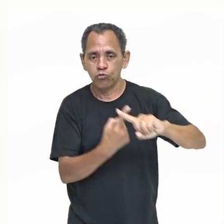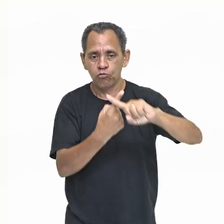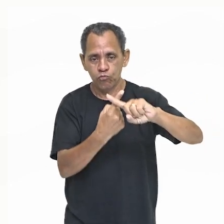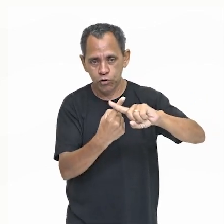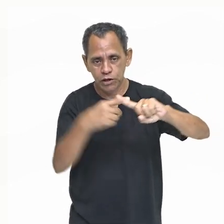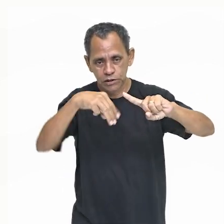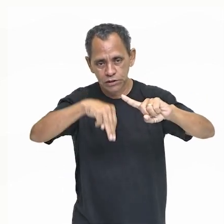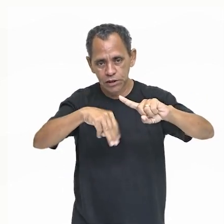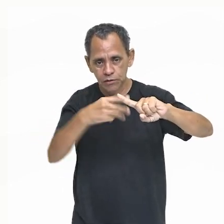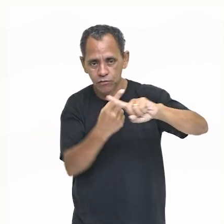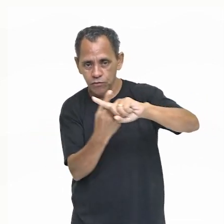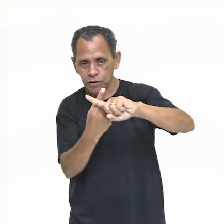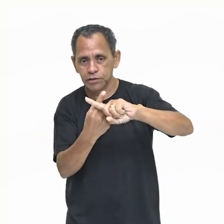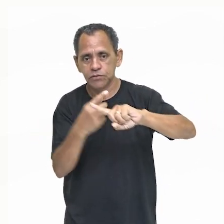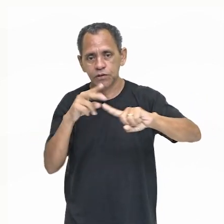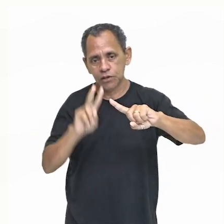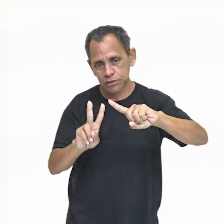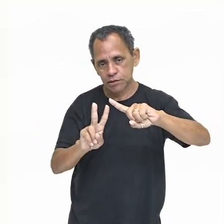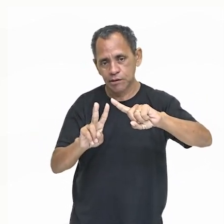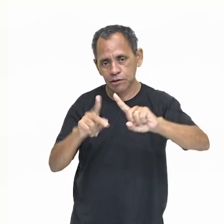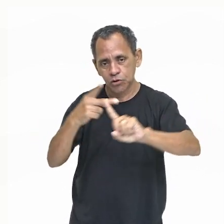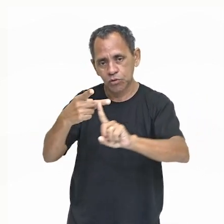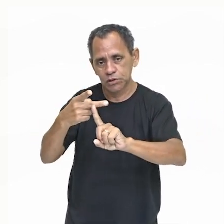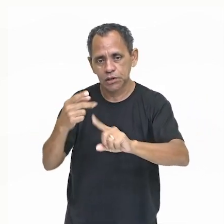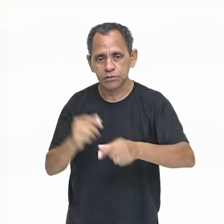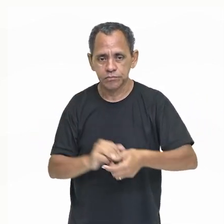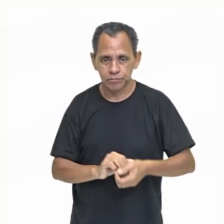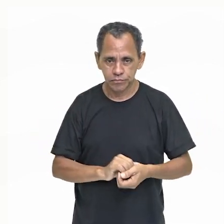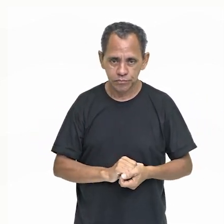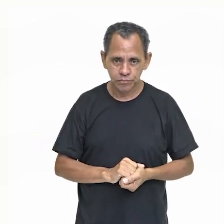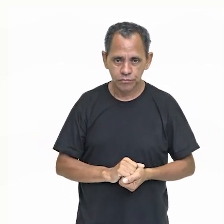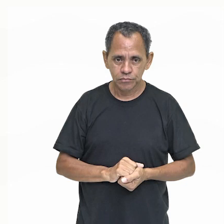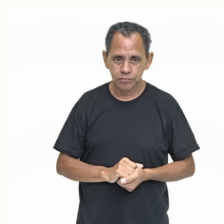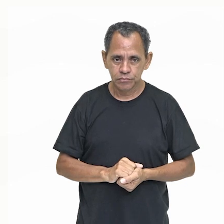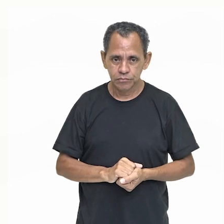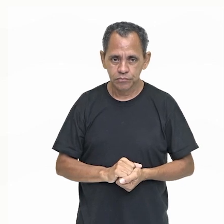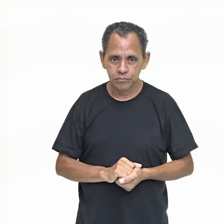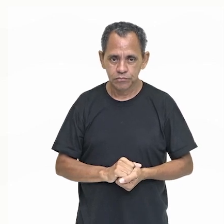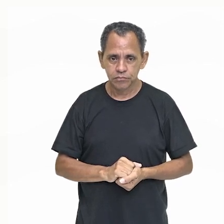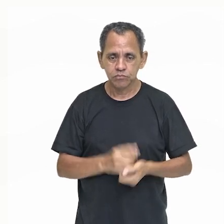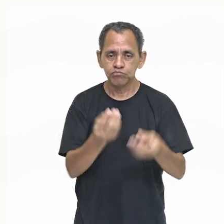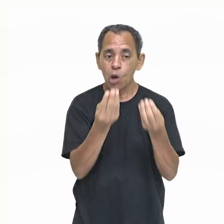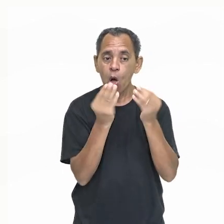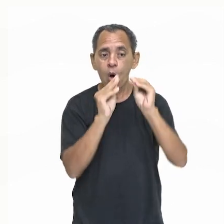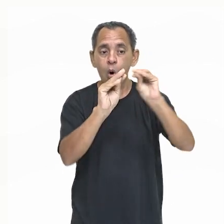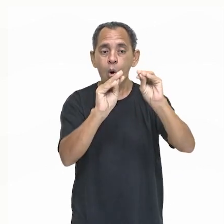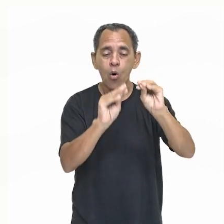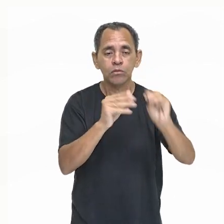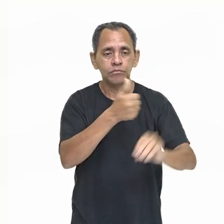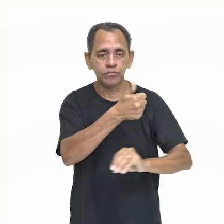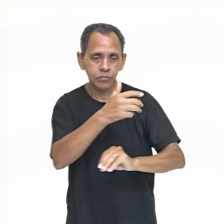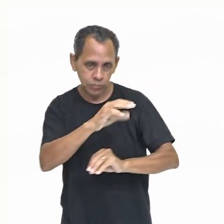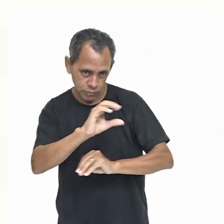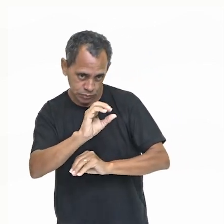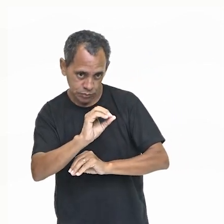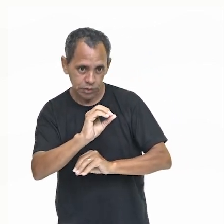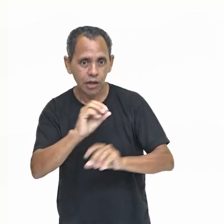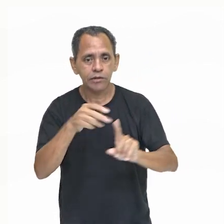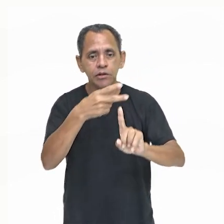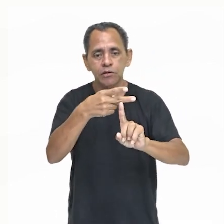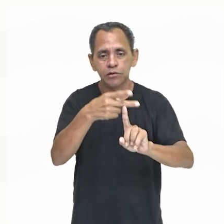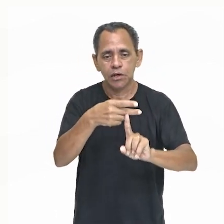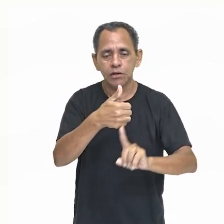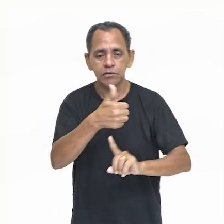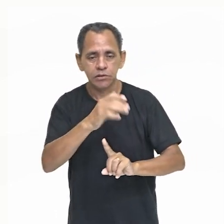e a velocidade aqui vale 10 então quando eu faço 10 elevado Quad é 100 100